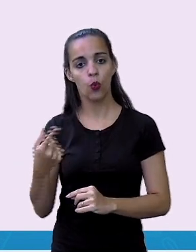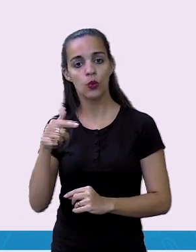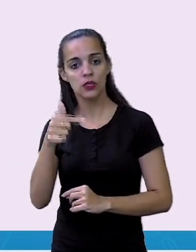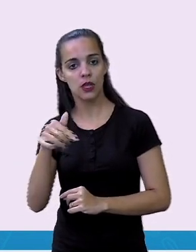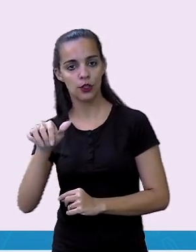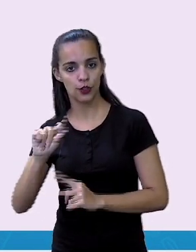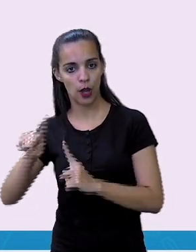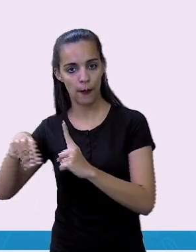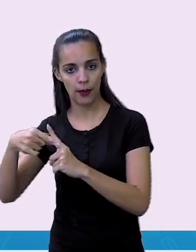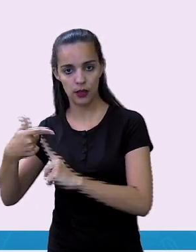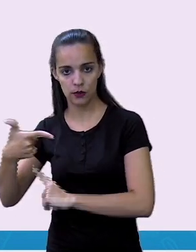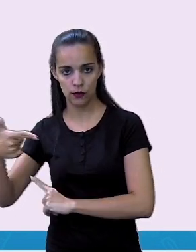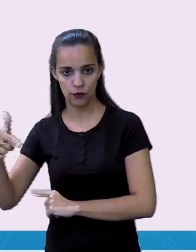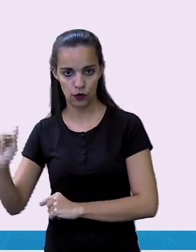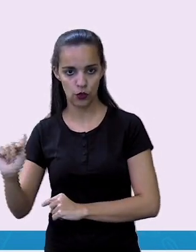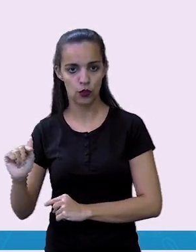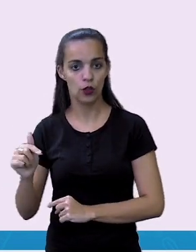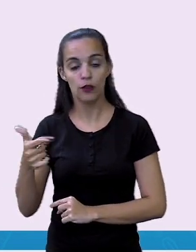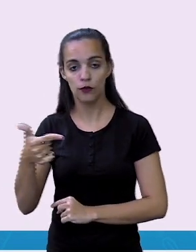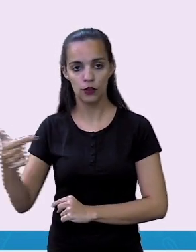entre AB